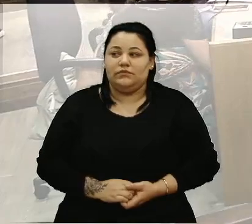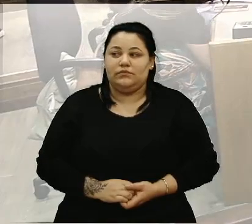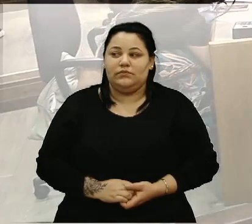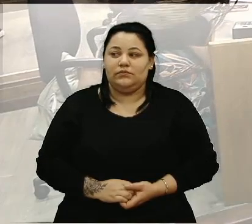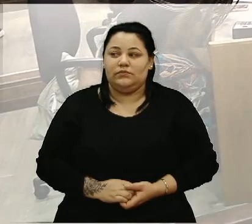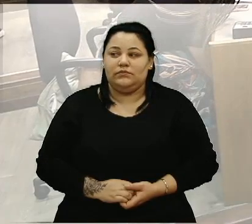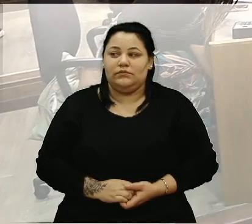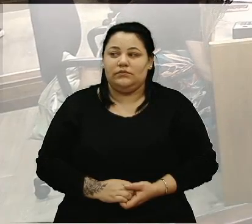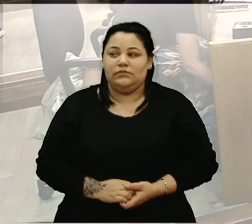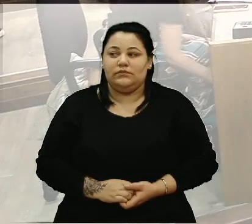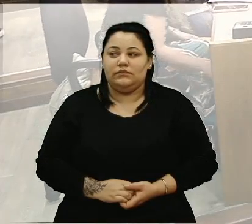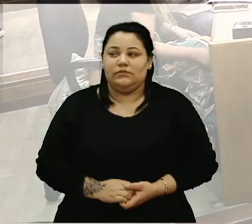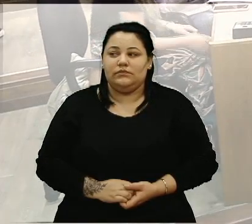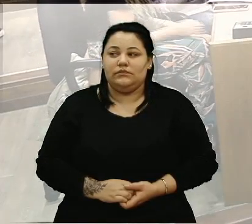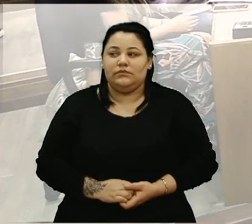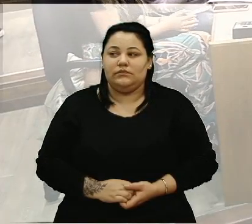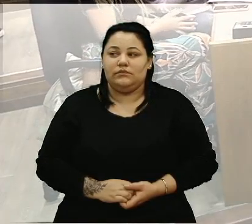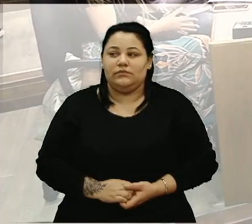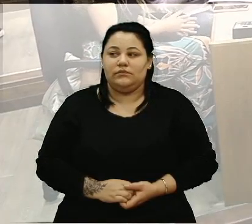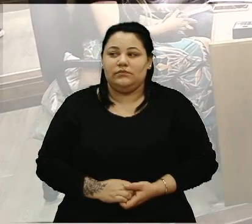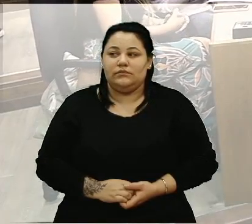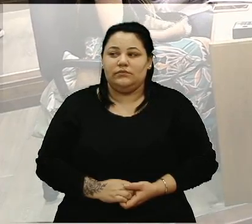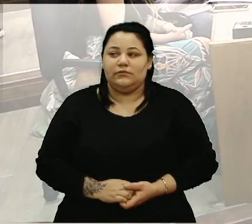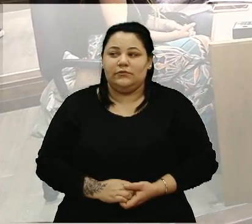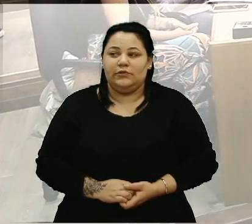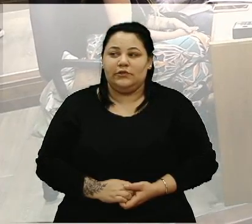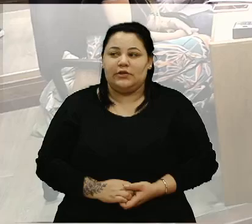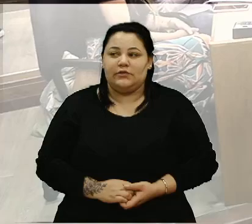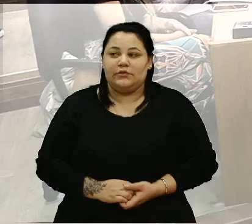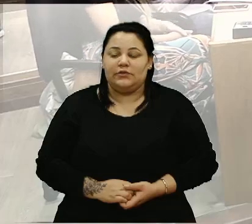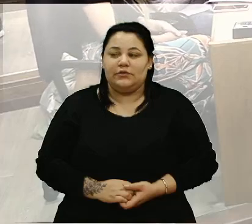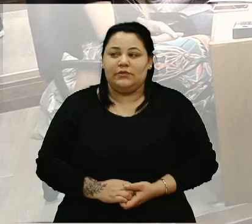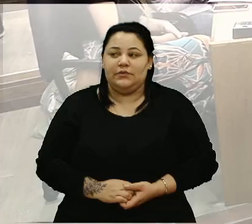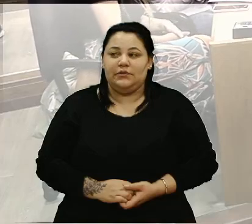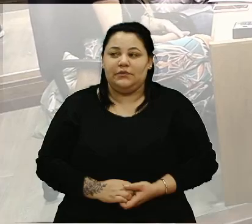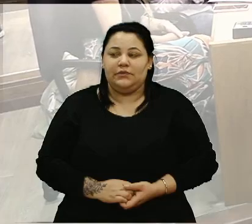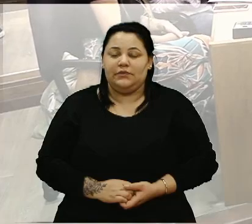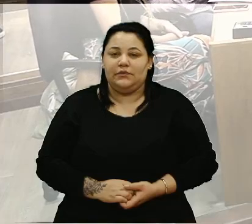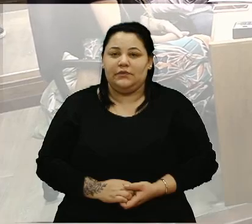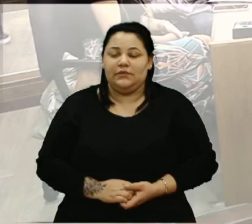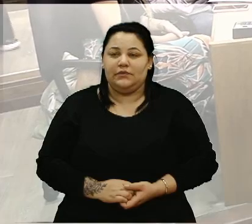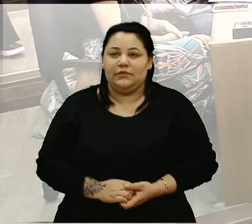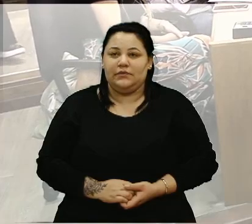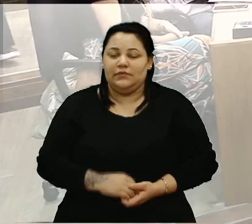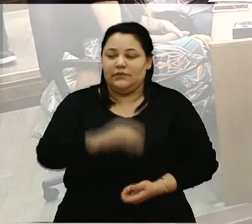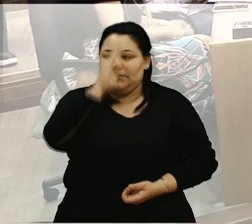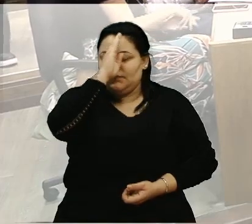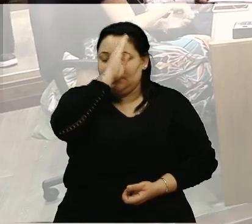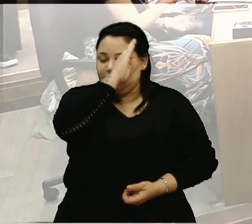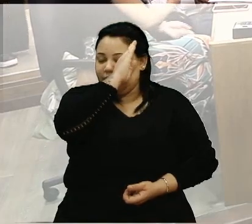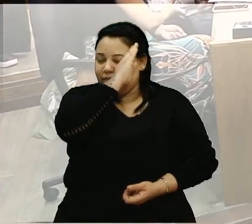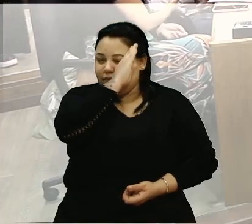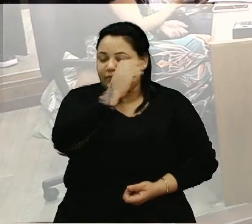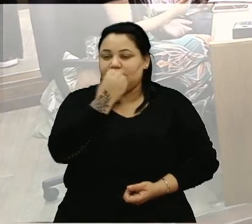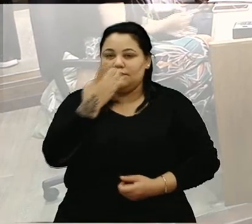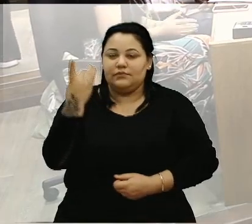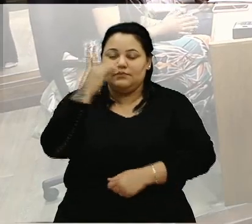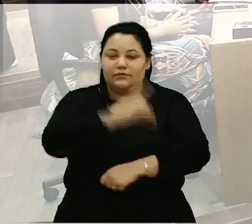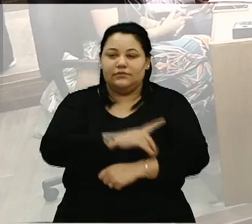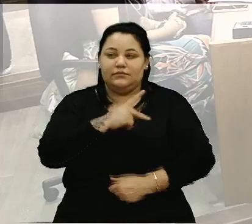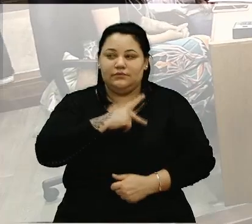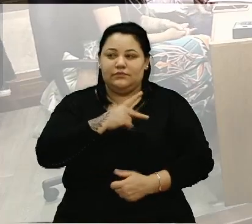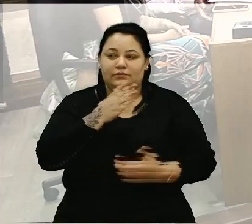Declaração de voto, vereador Adriano Bressan. Bom dia, senhora presidente, senhoras e senhores